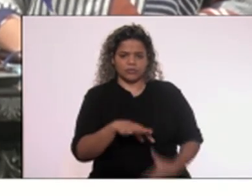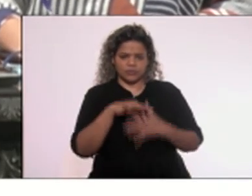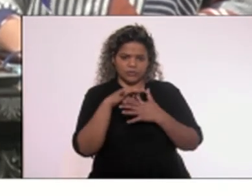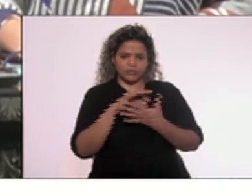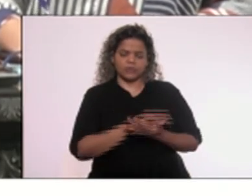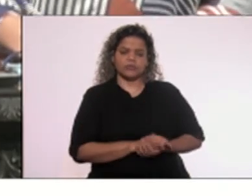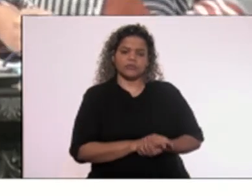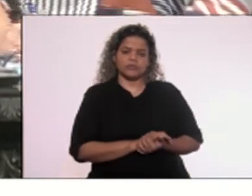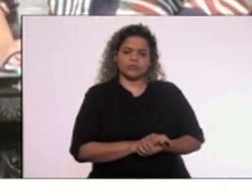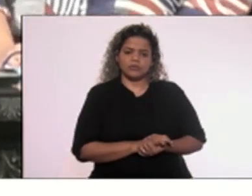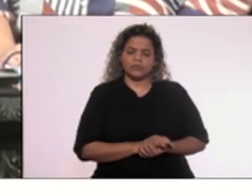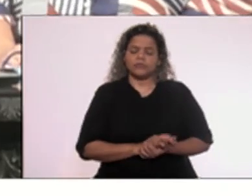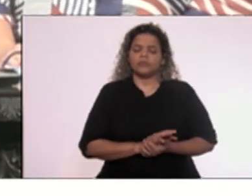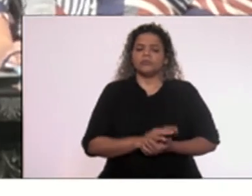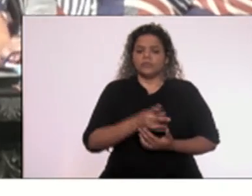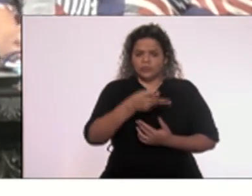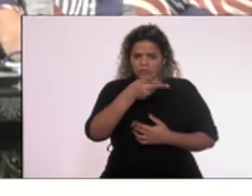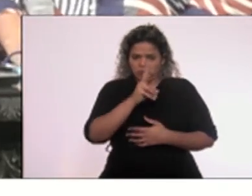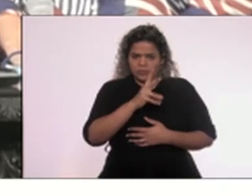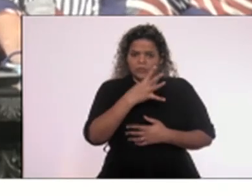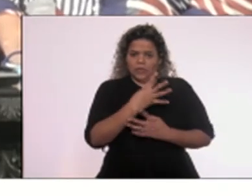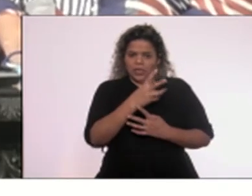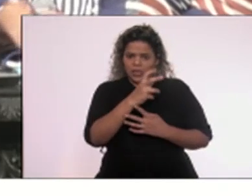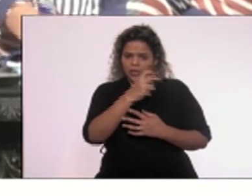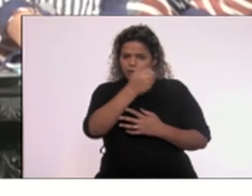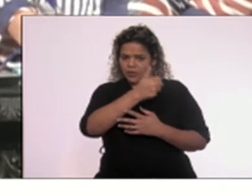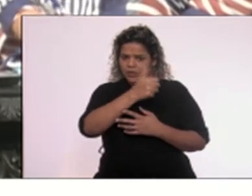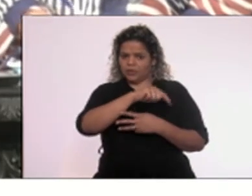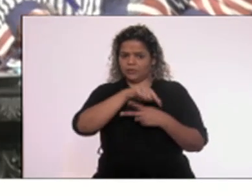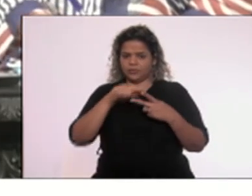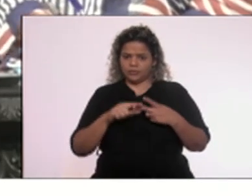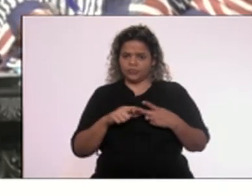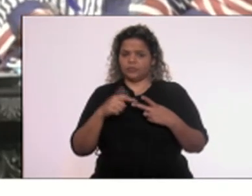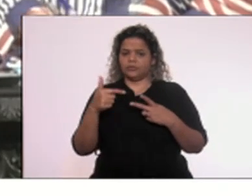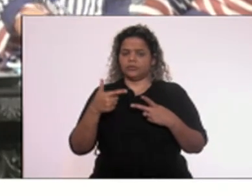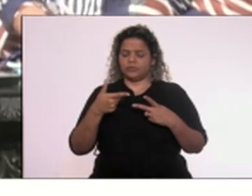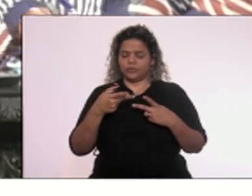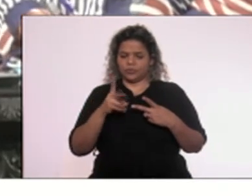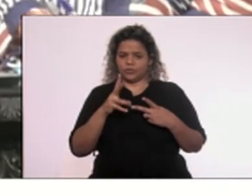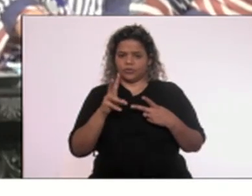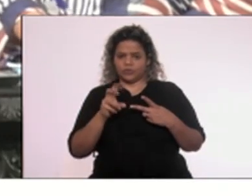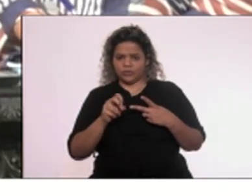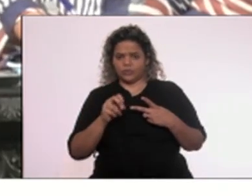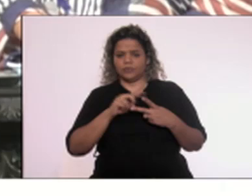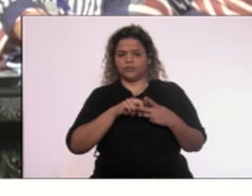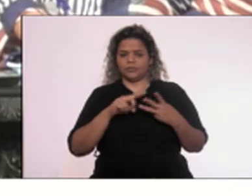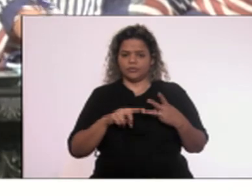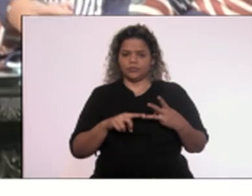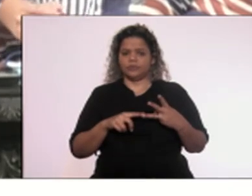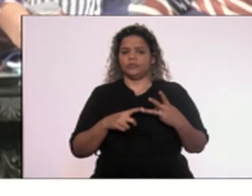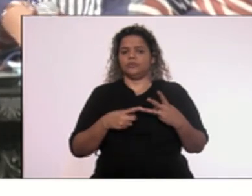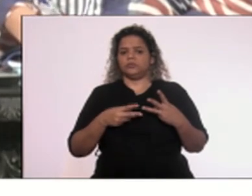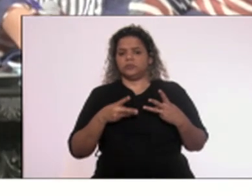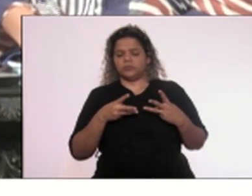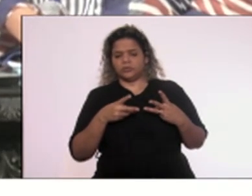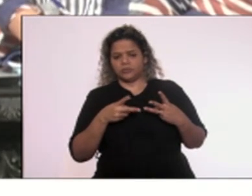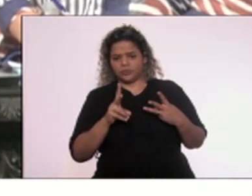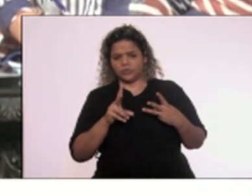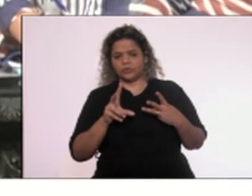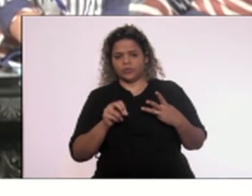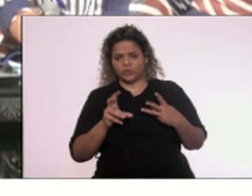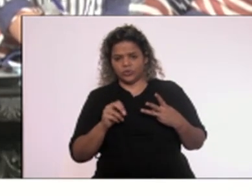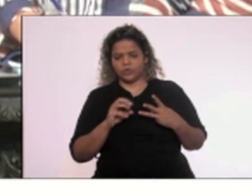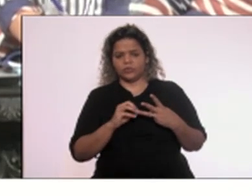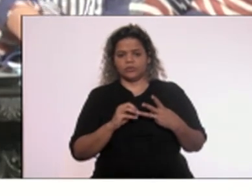que, de novo, 14h45 a primeira, 14h50 a segunda, 14h55 a terceira, a ordem do dia